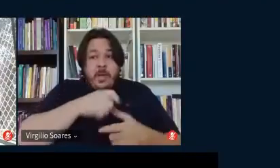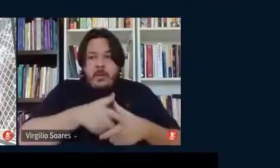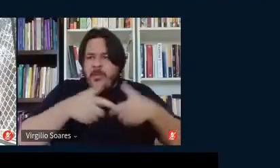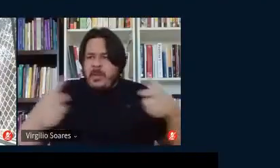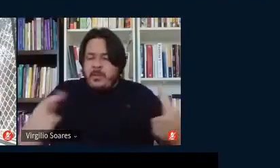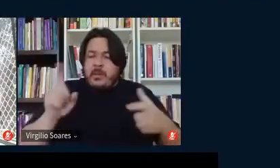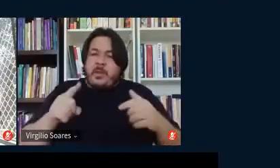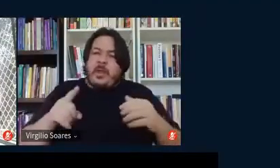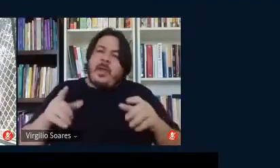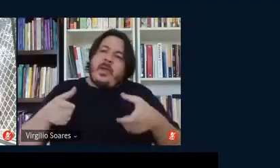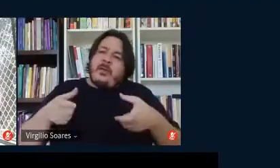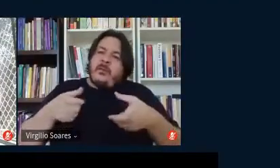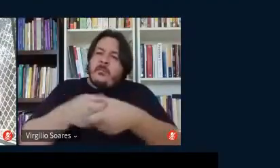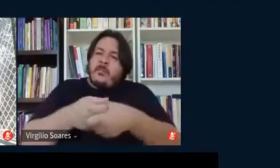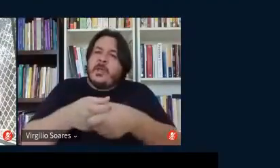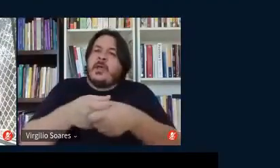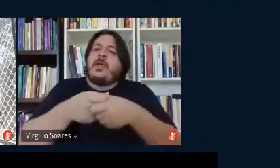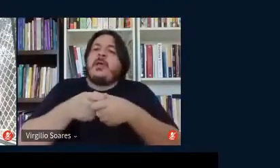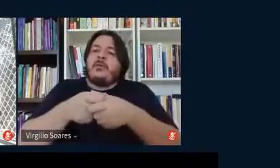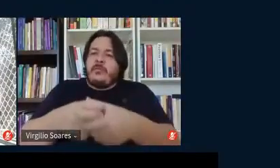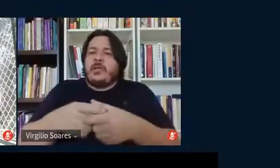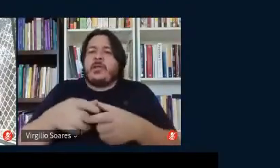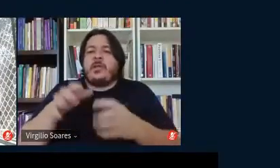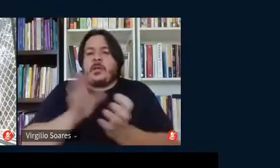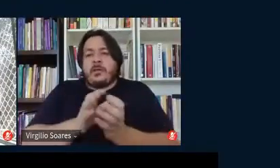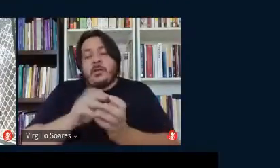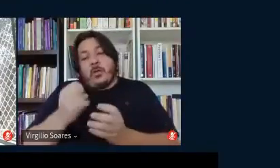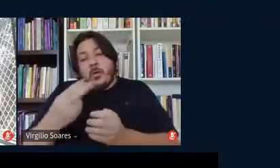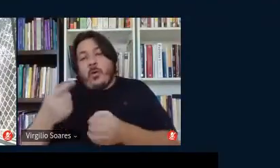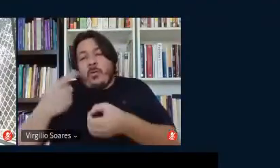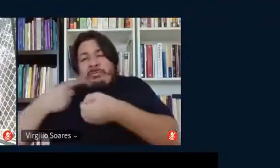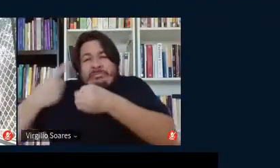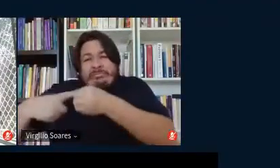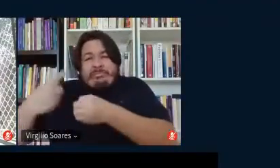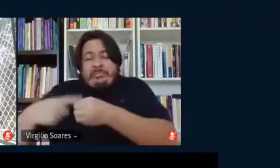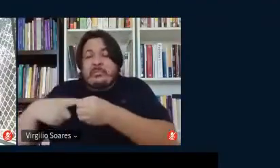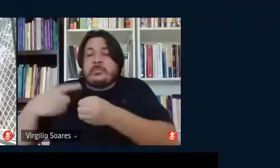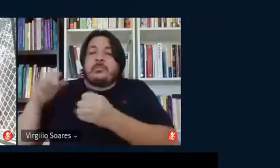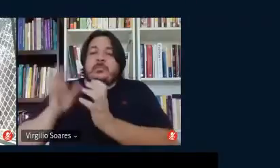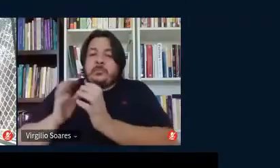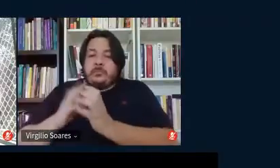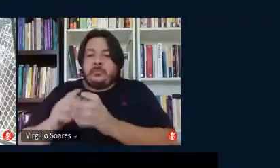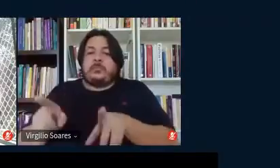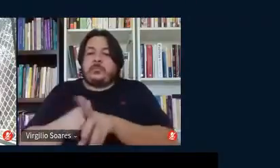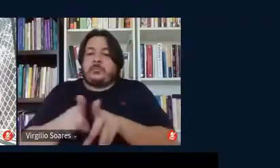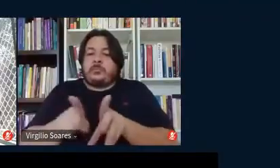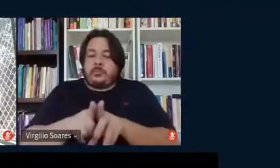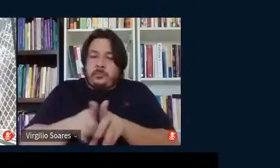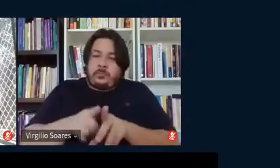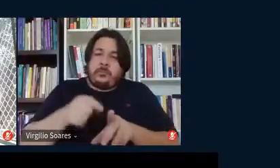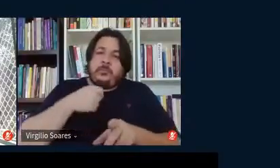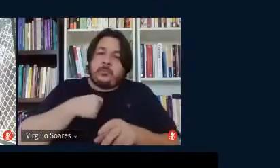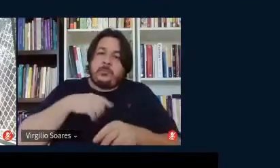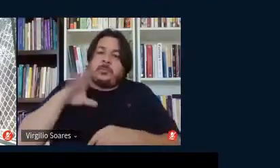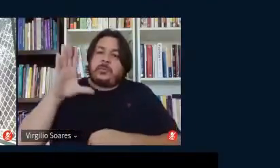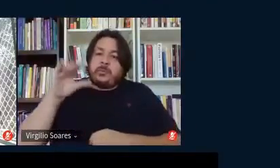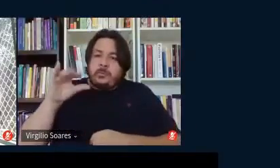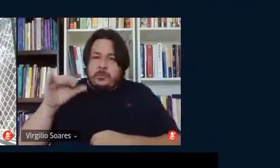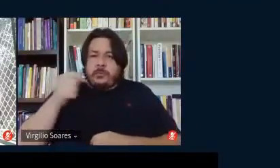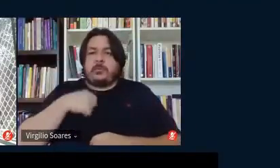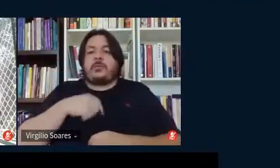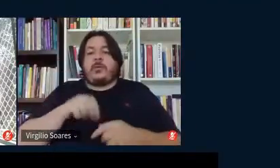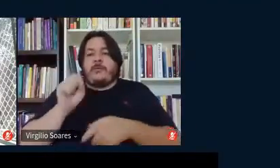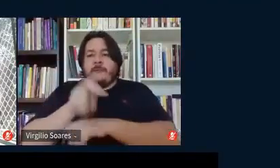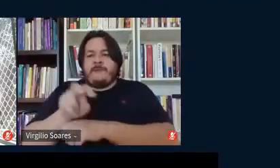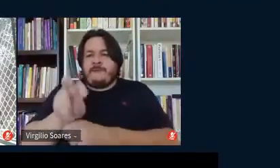do Recife ou no sertão nordestino. A vulnerabilidade científica, com a falta de dados sobre a virologia, sobre como que esse